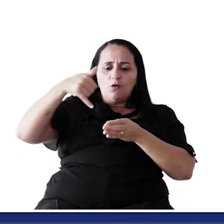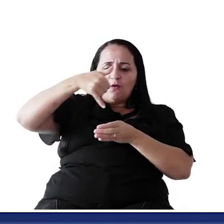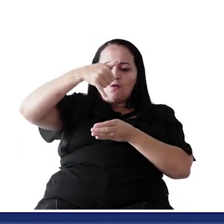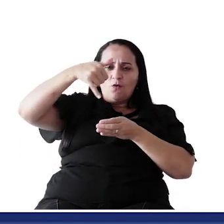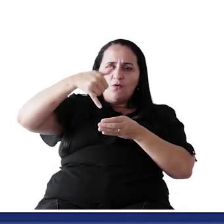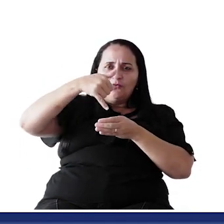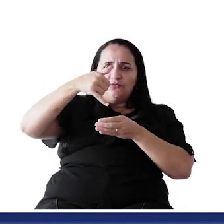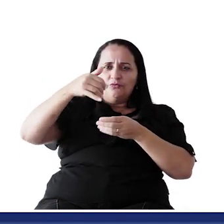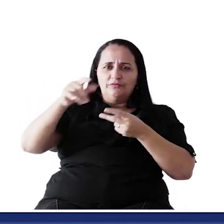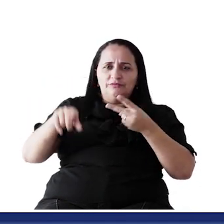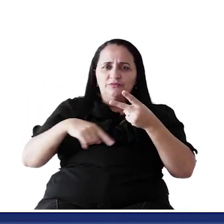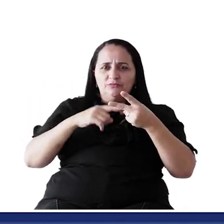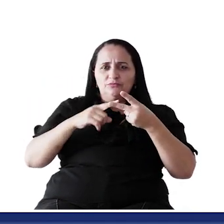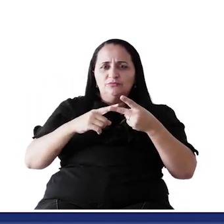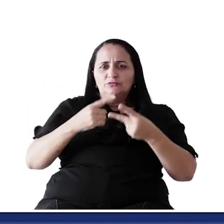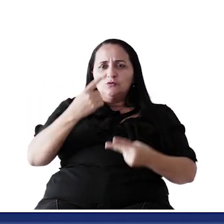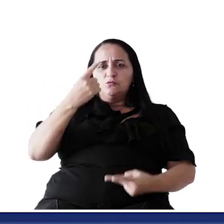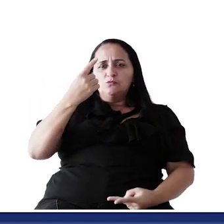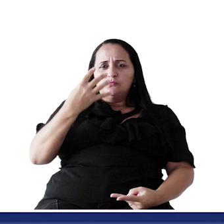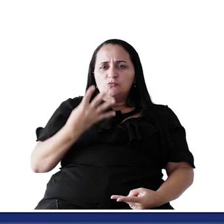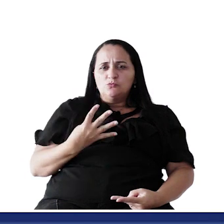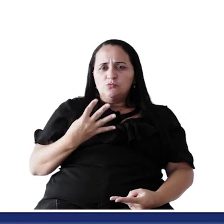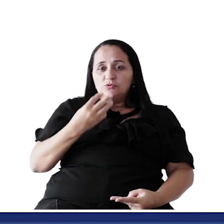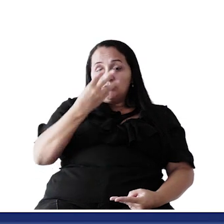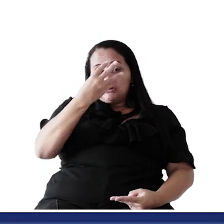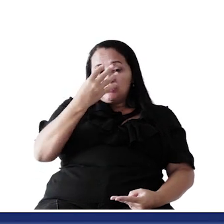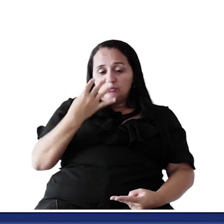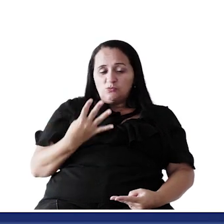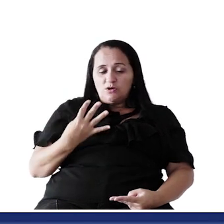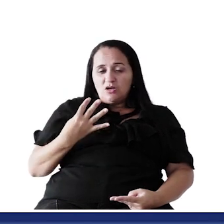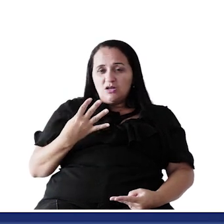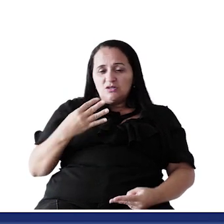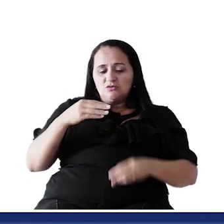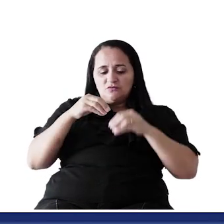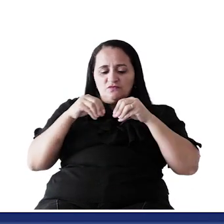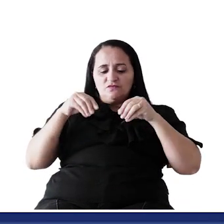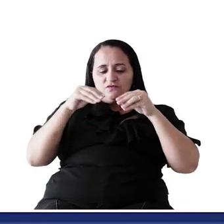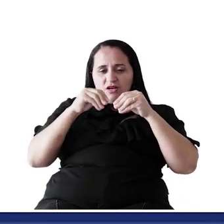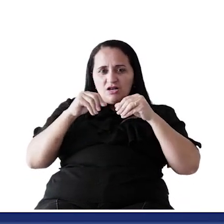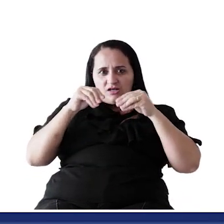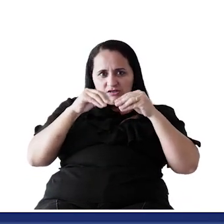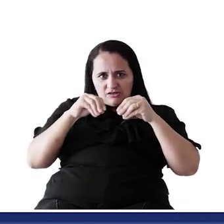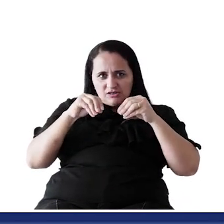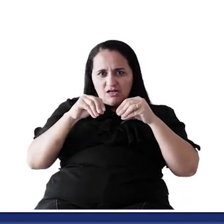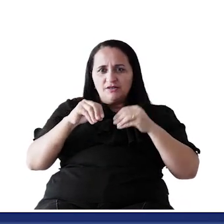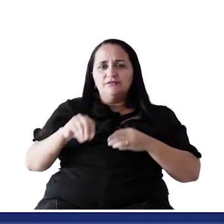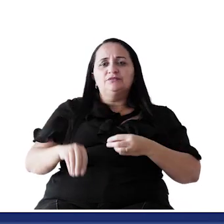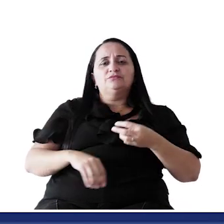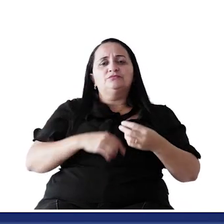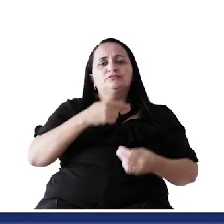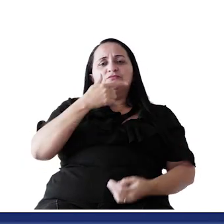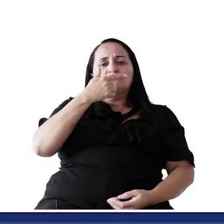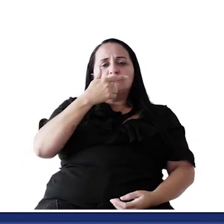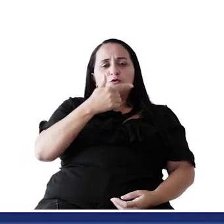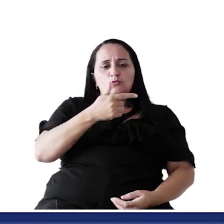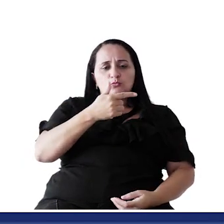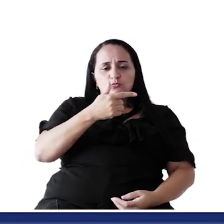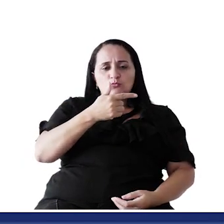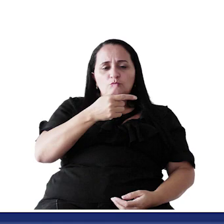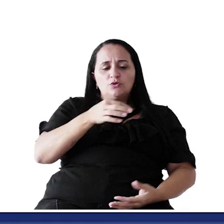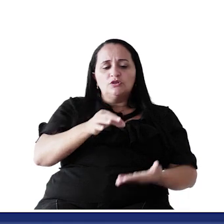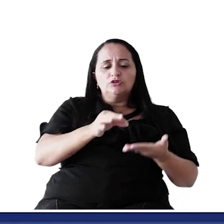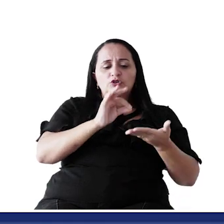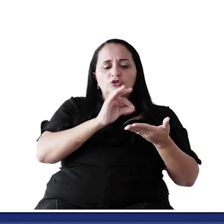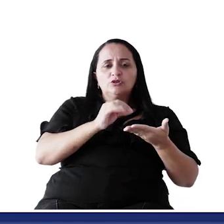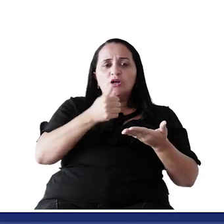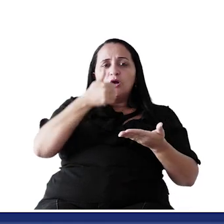3/4 de farinha de trigo. E 2 xícaras e meia de chá